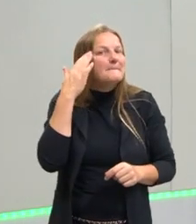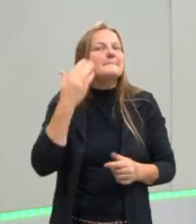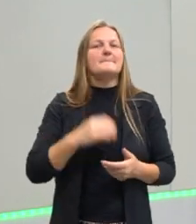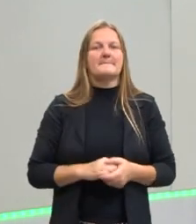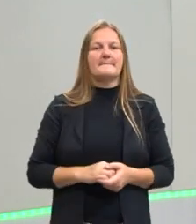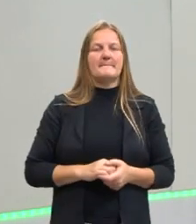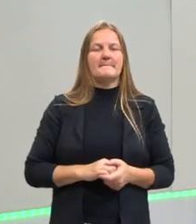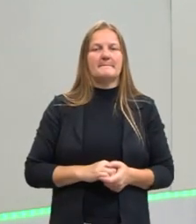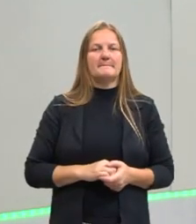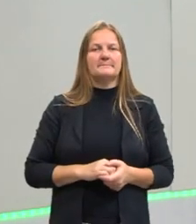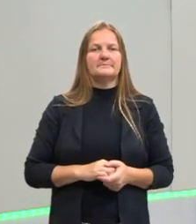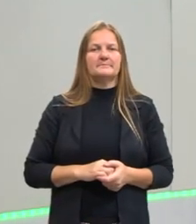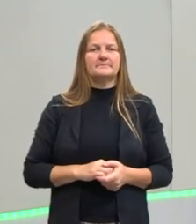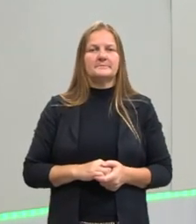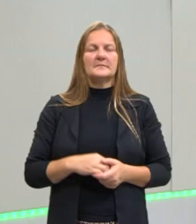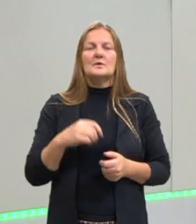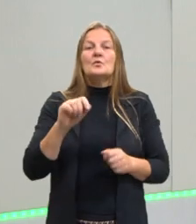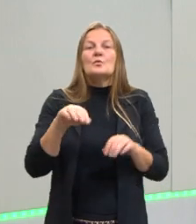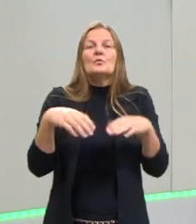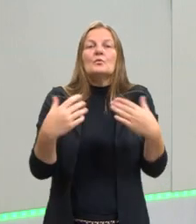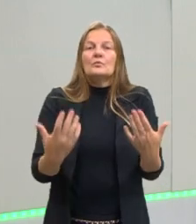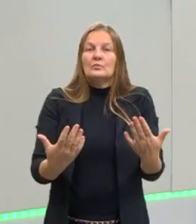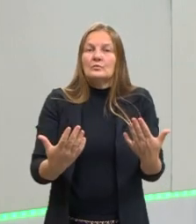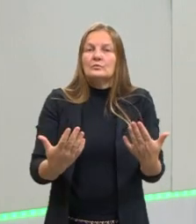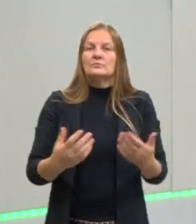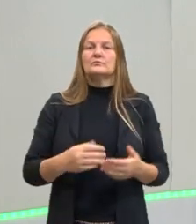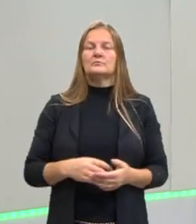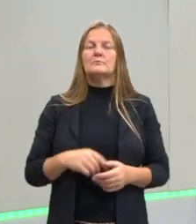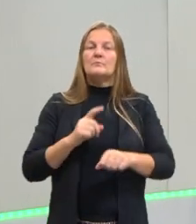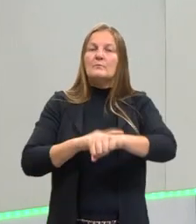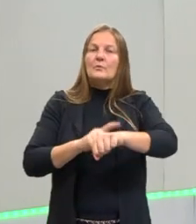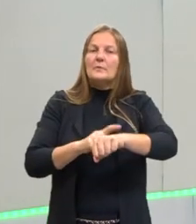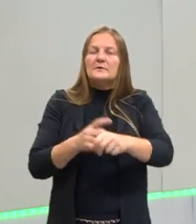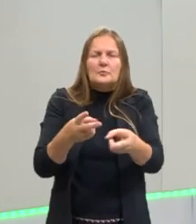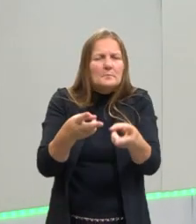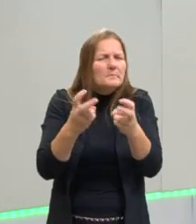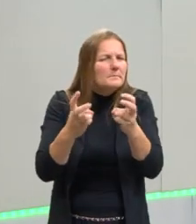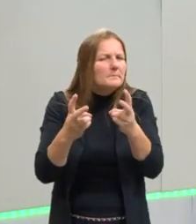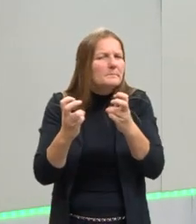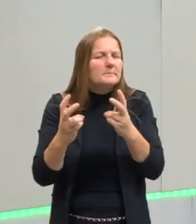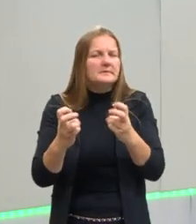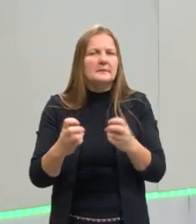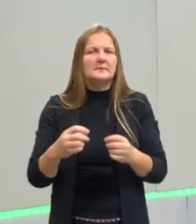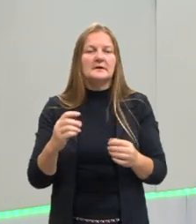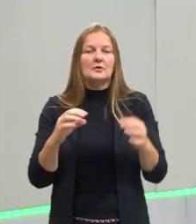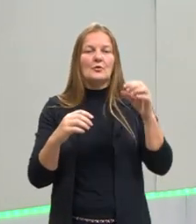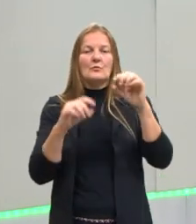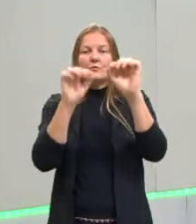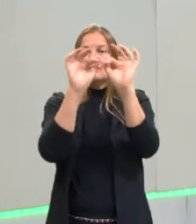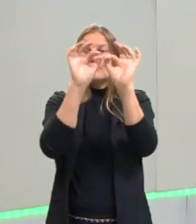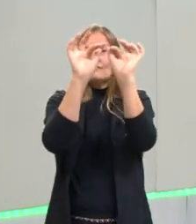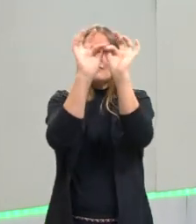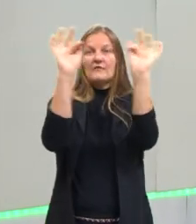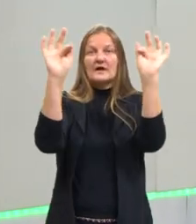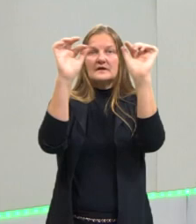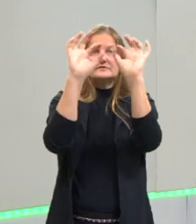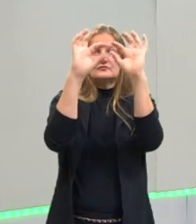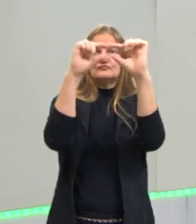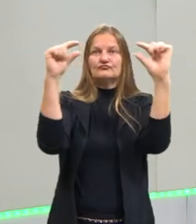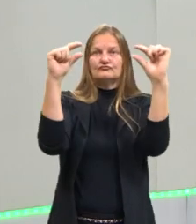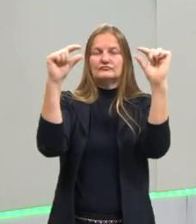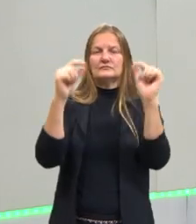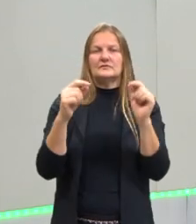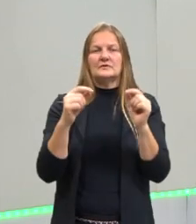e vai ser suficiente quando eu perceber que para eu ligar uma